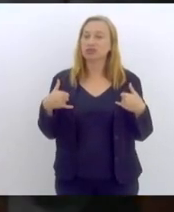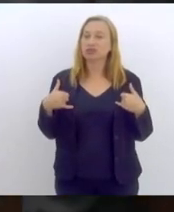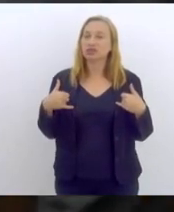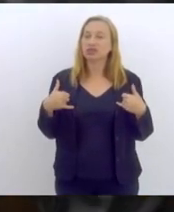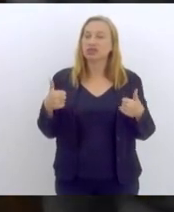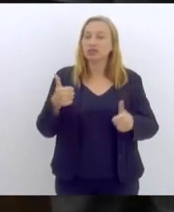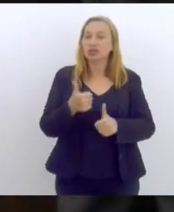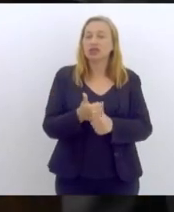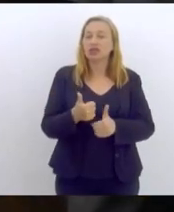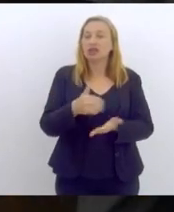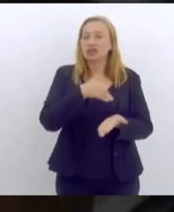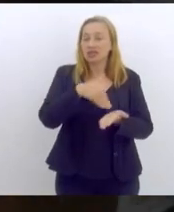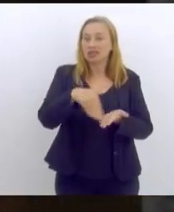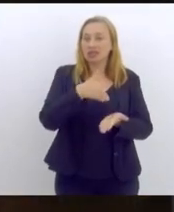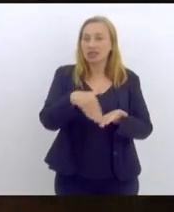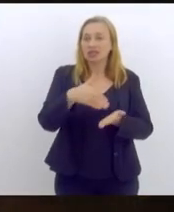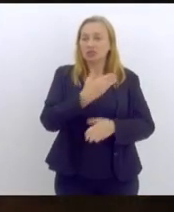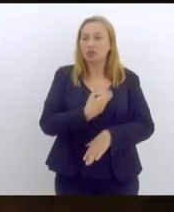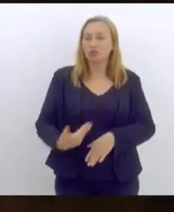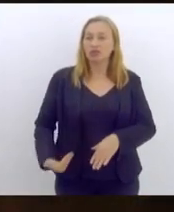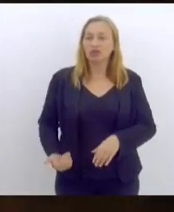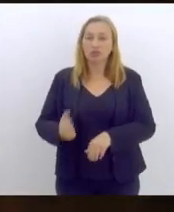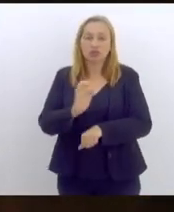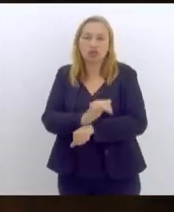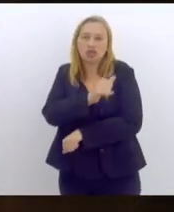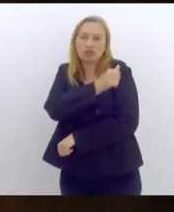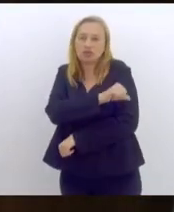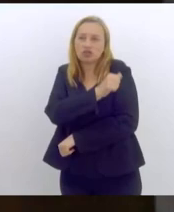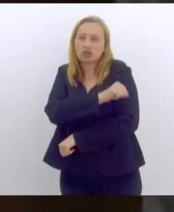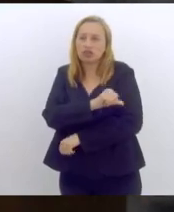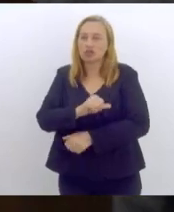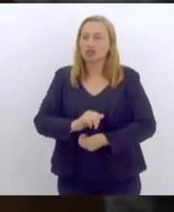de Governo do Estado do Rio de Janeiro, aonde